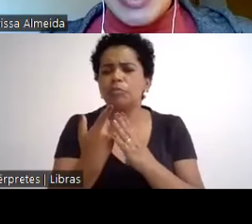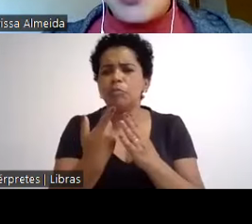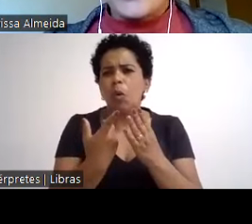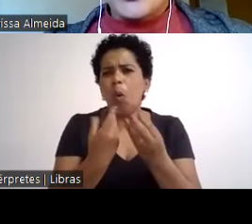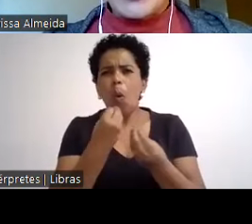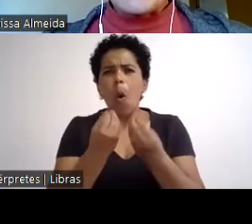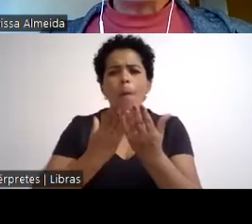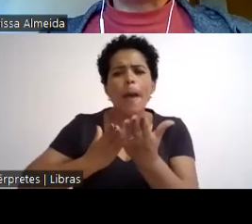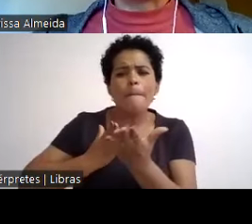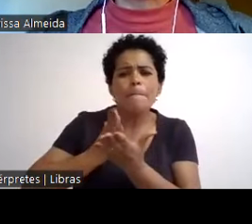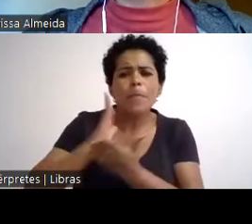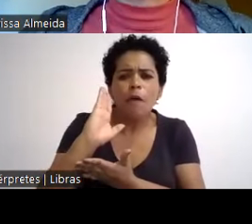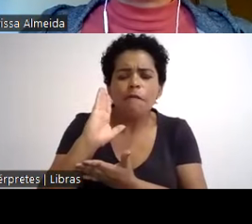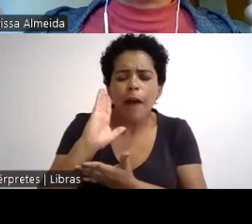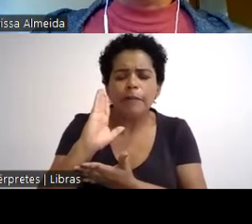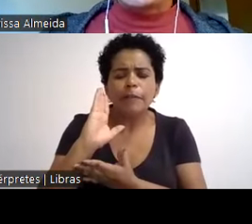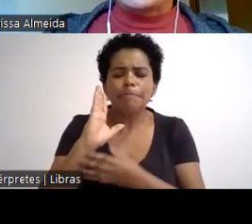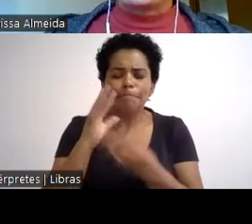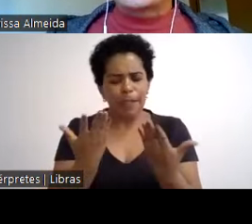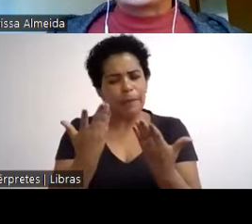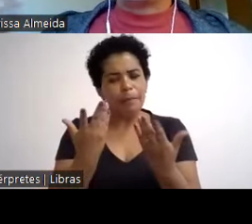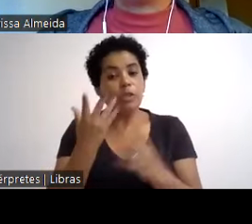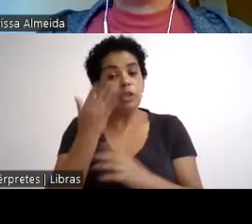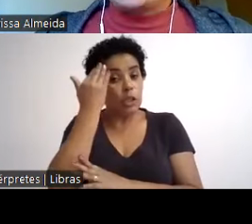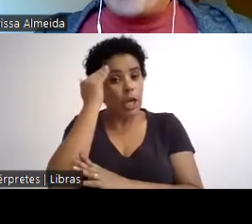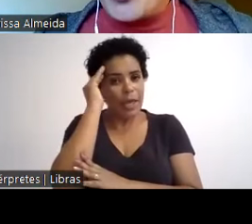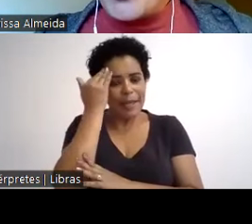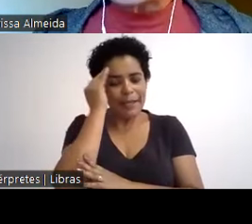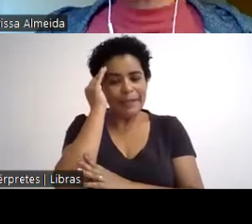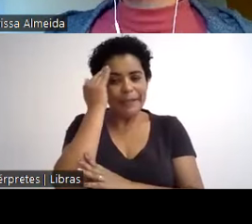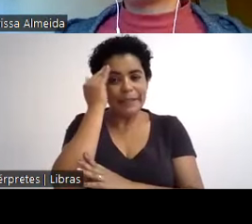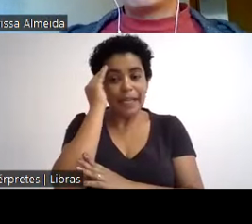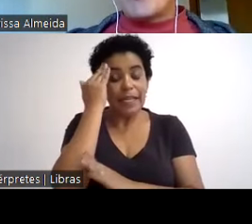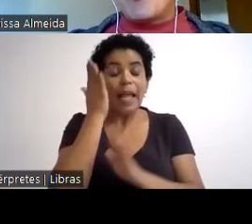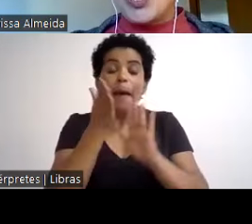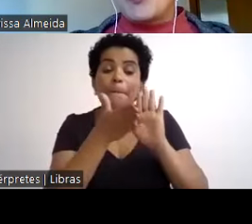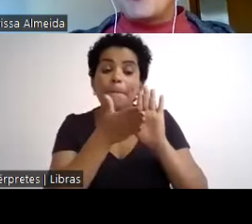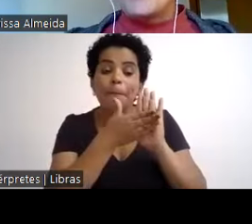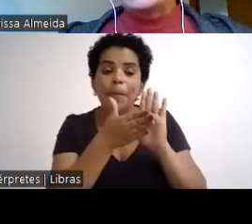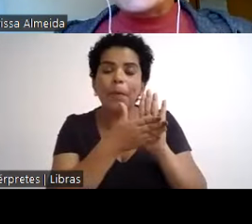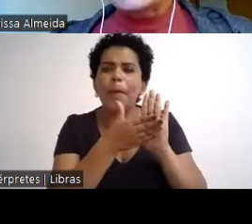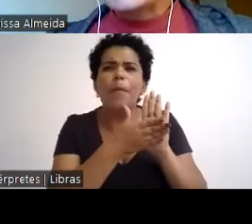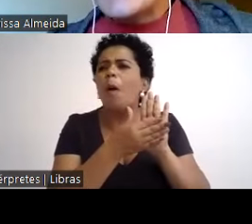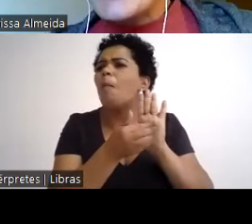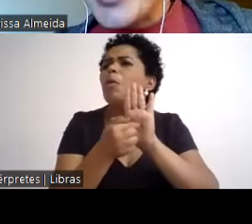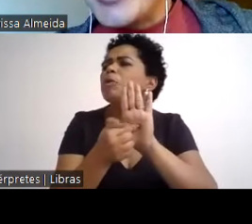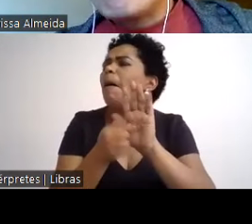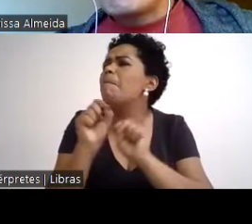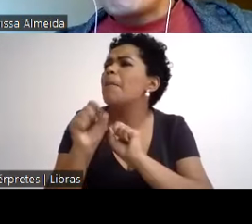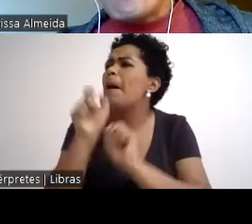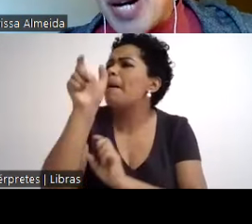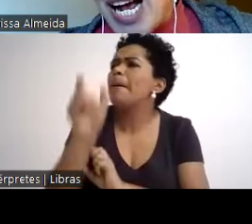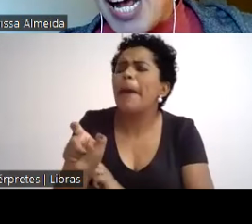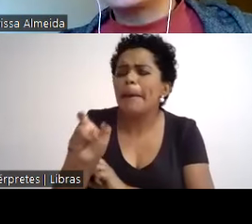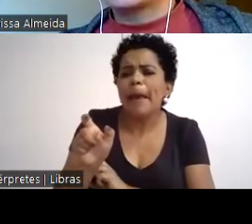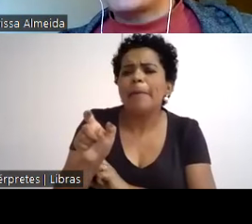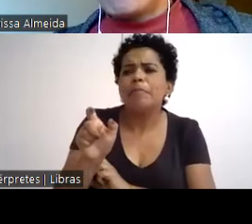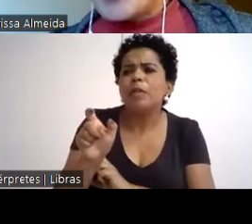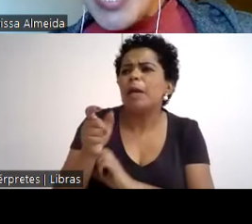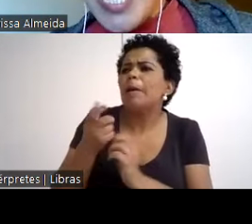para isso chegar, para a gente poder entender o que é que a gente pode propor, a quem a gente pode propor e a quem a gente deve